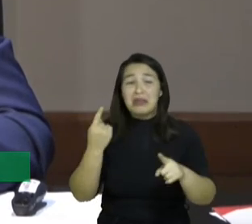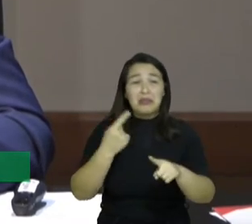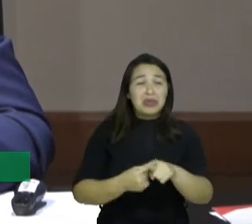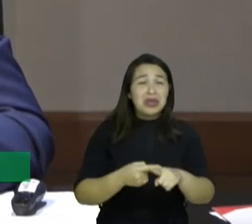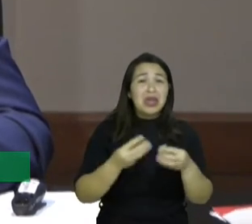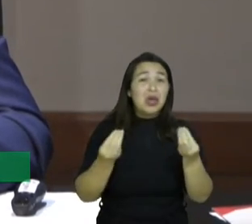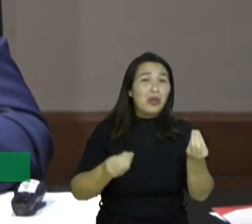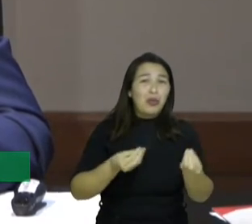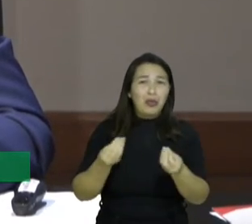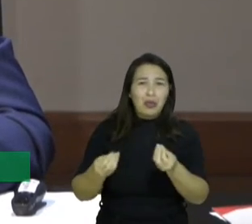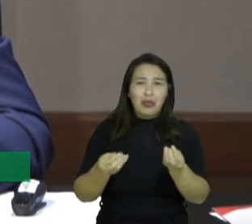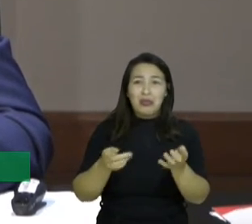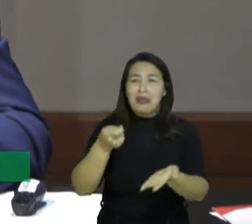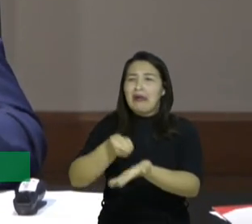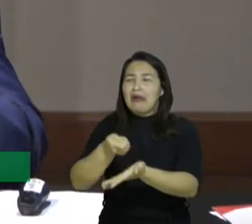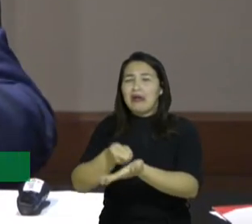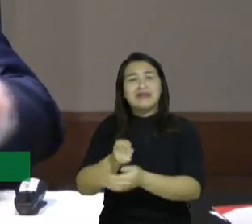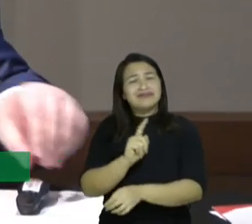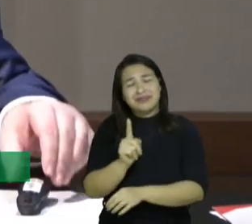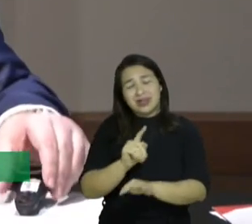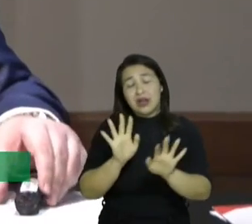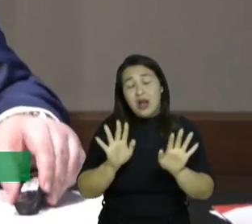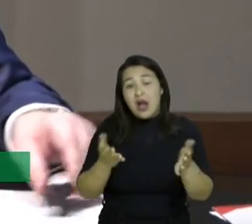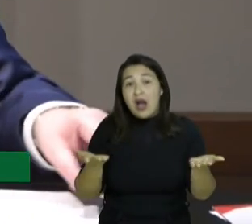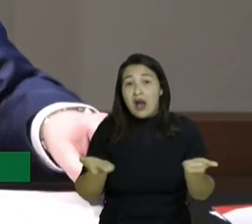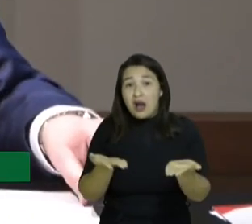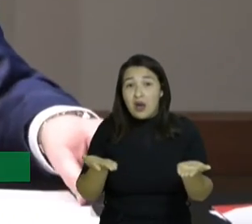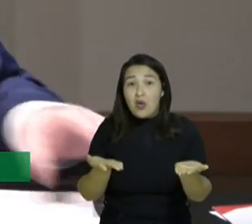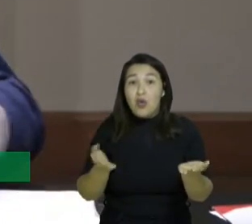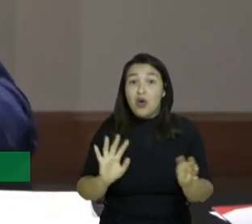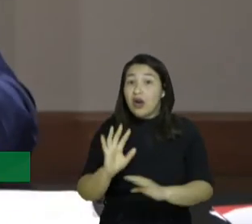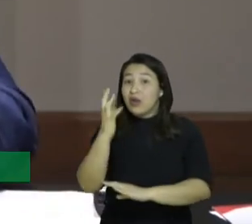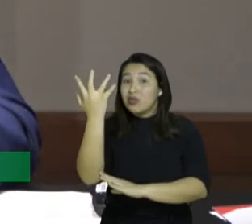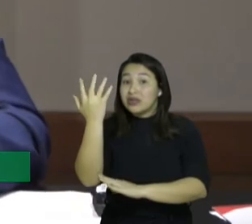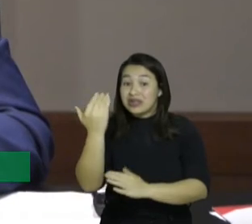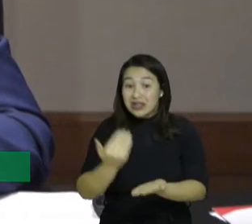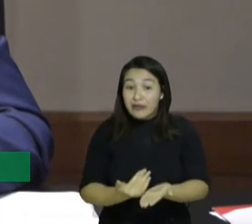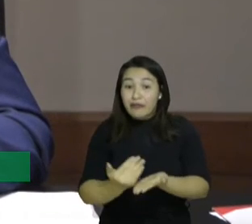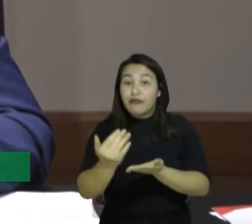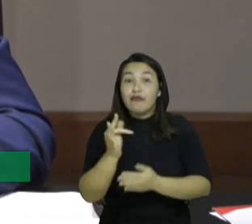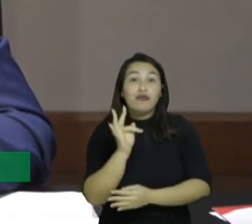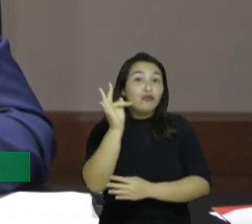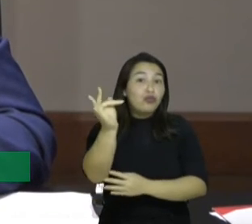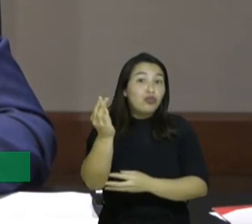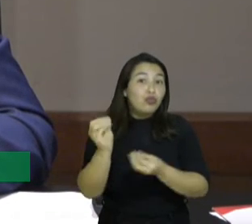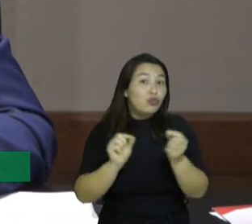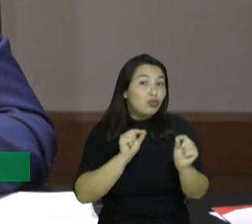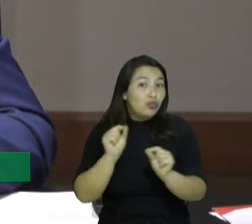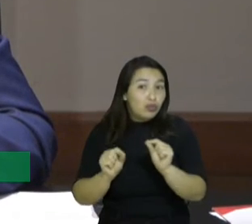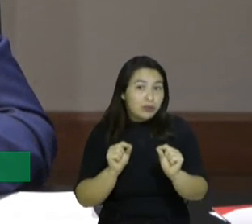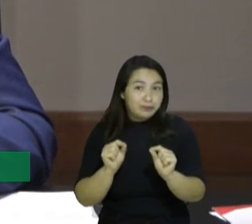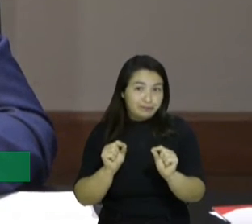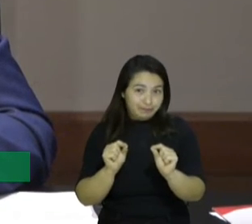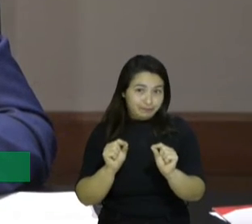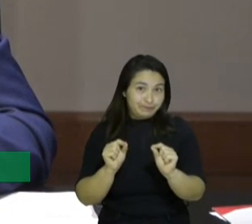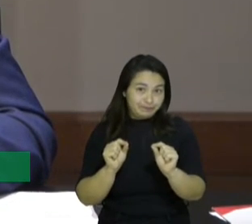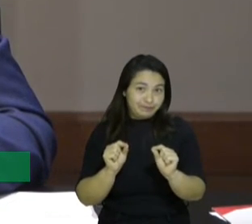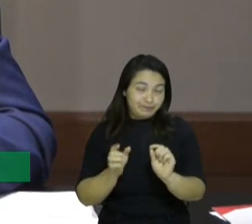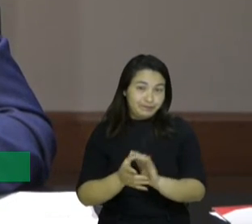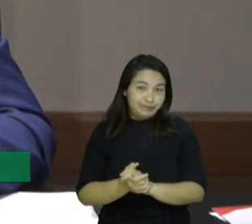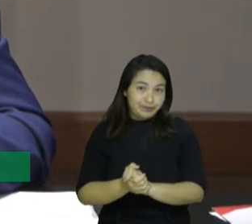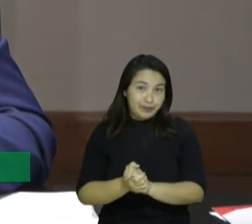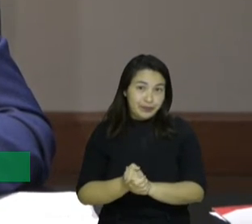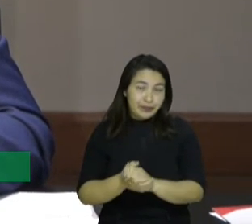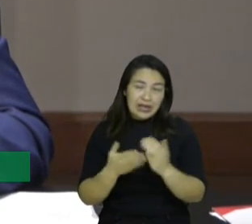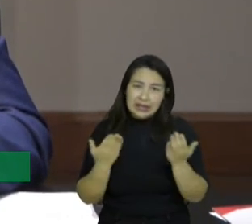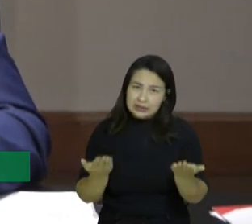ou elocubrar sobre isso mas cabe para nós dizermos o que vai acontecer daqui para diante né então eh o o